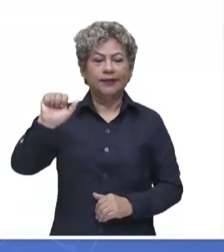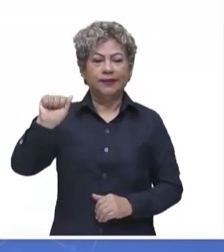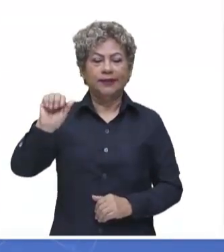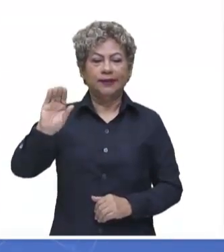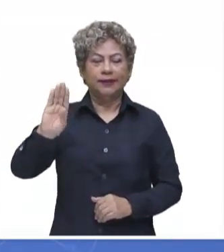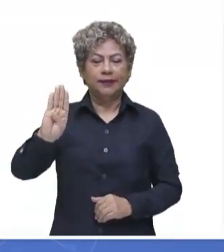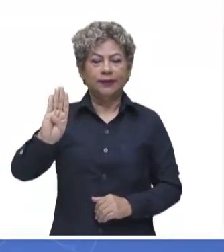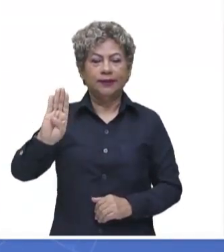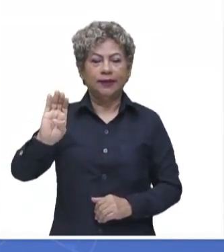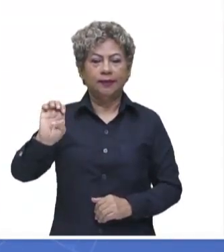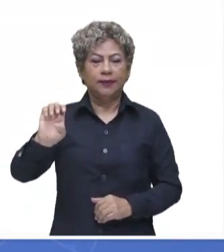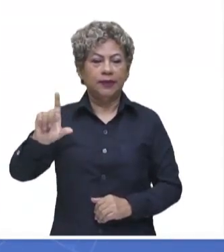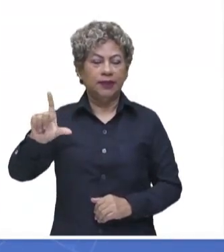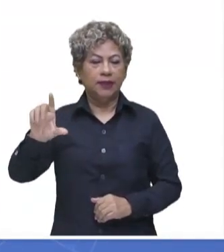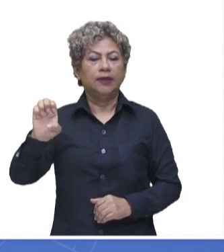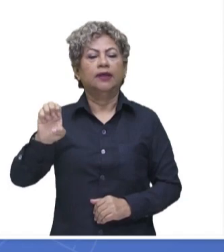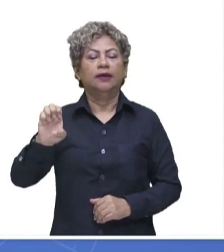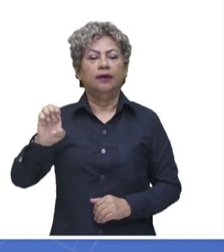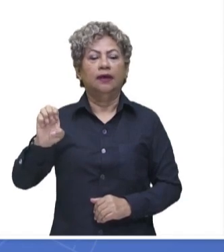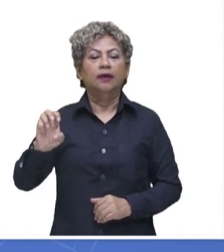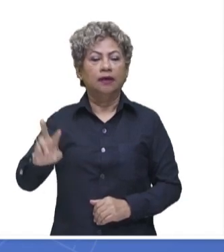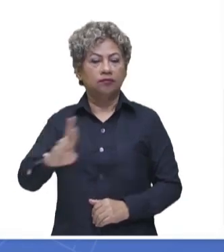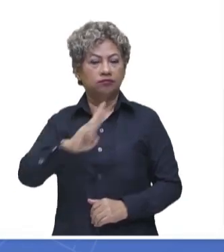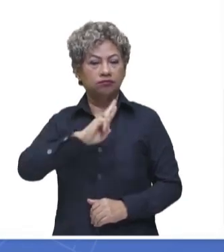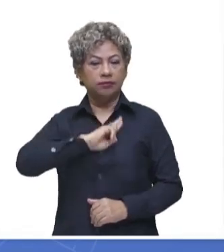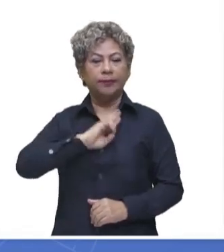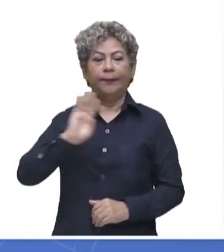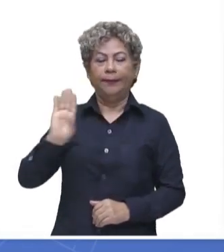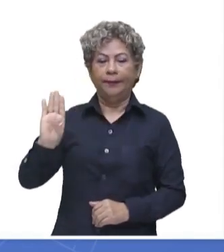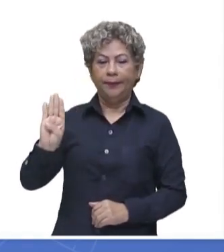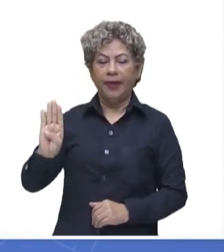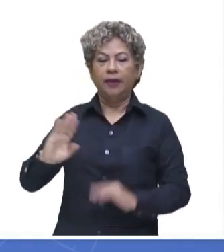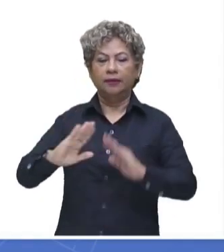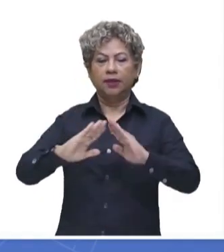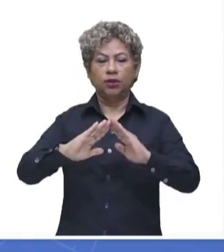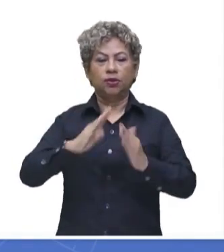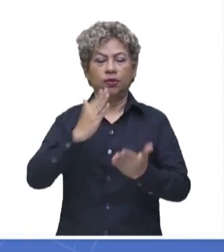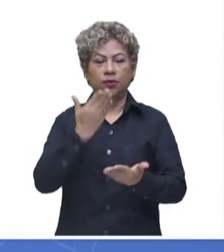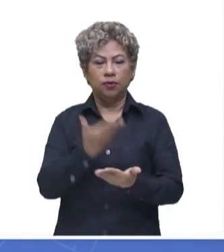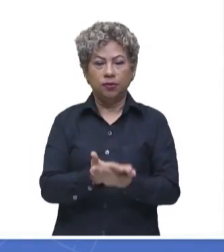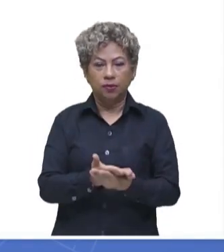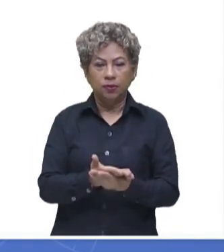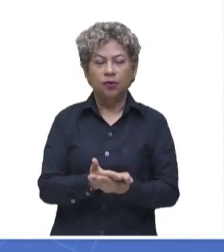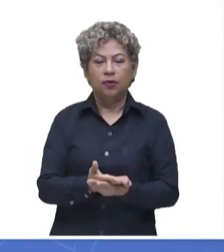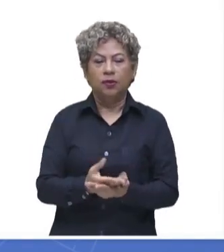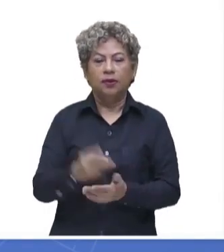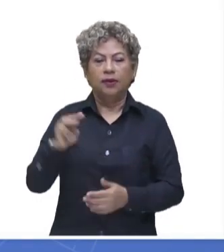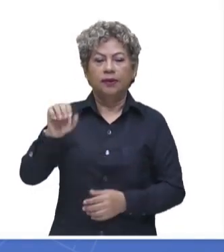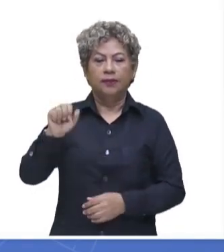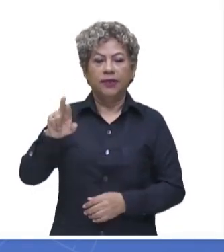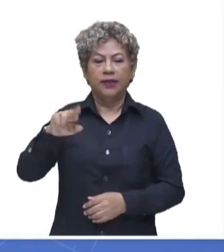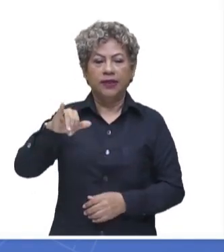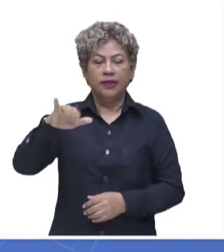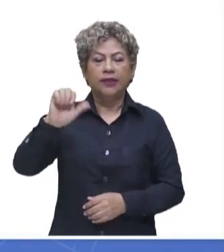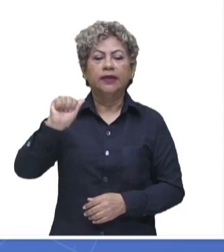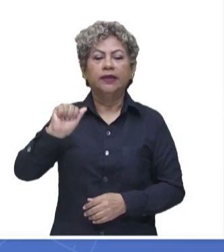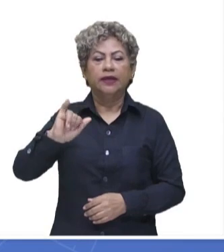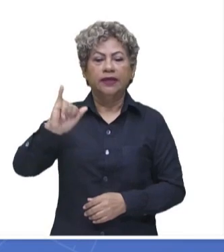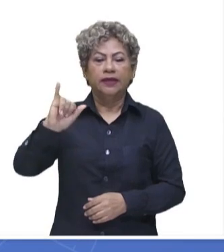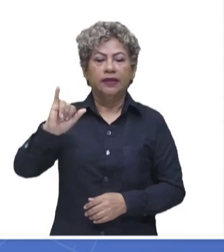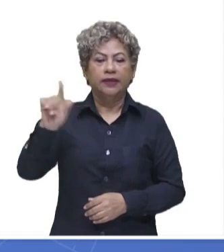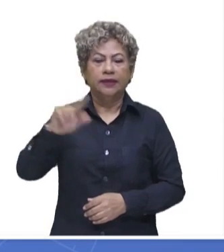só. Ela diz também que a resposta da 1 é a letra B. Ela estuda aí no Sete Maria Isabel Desterro, em